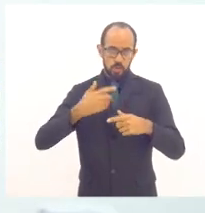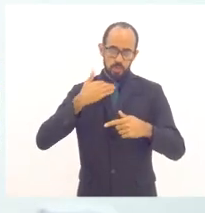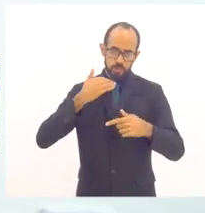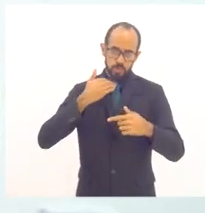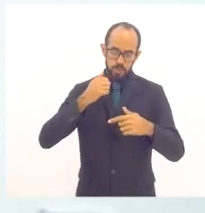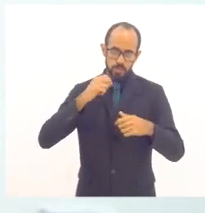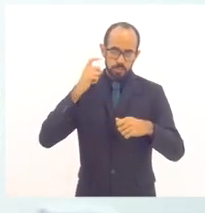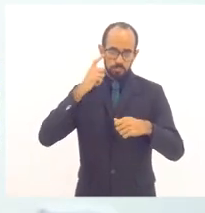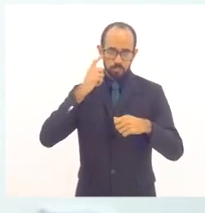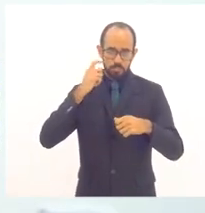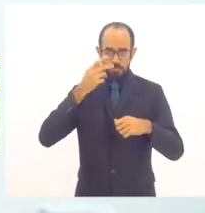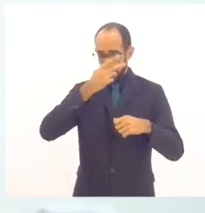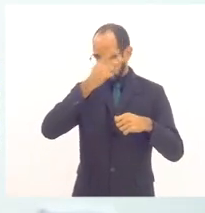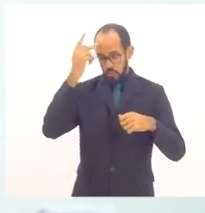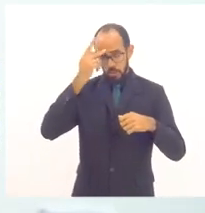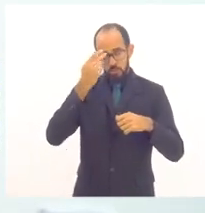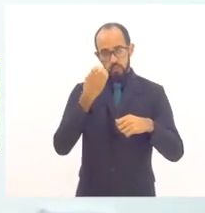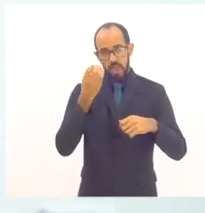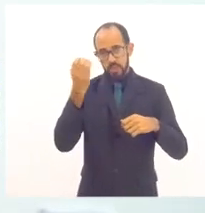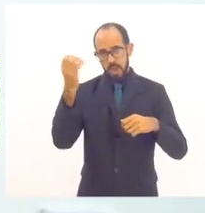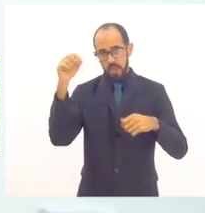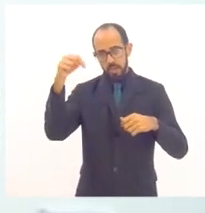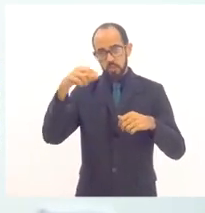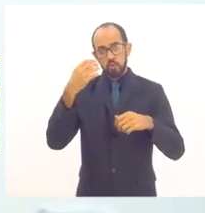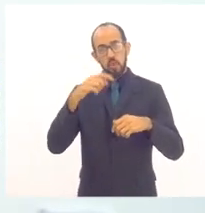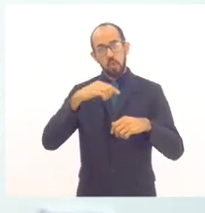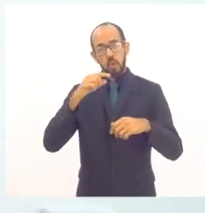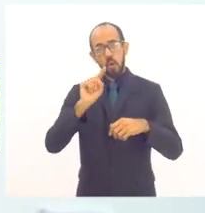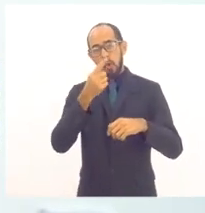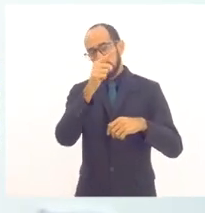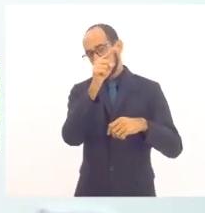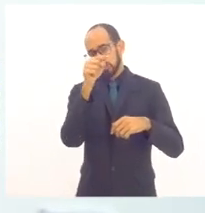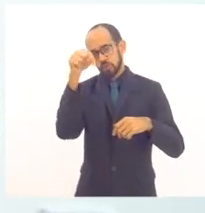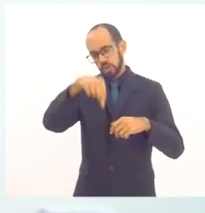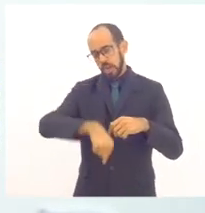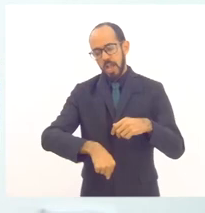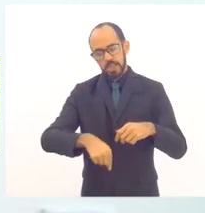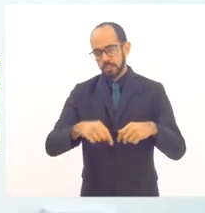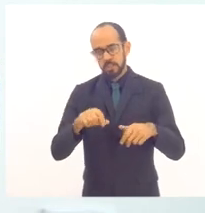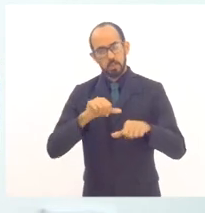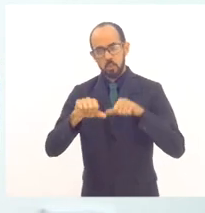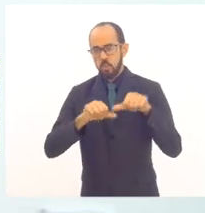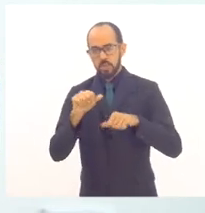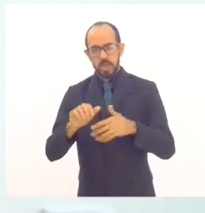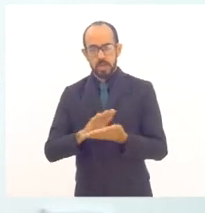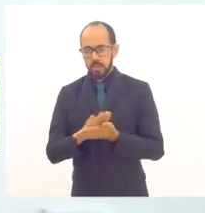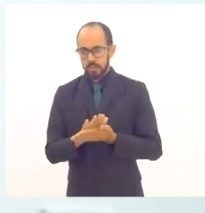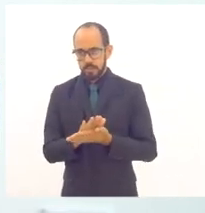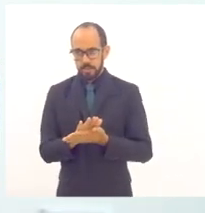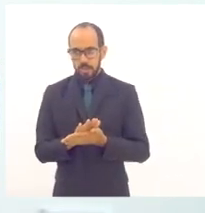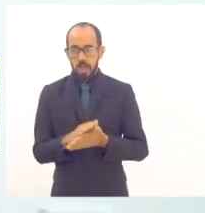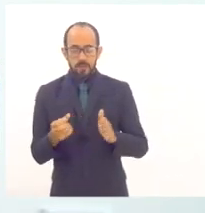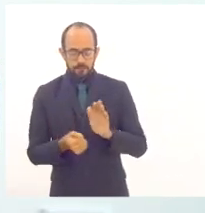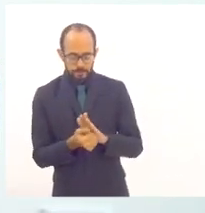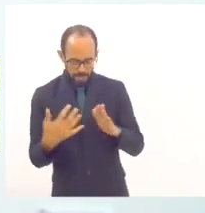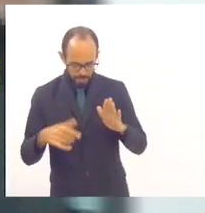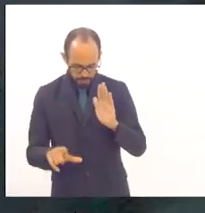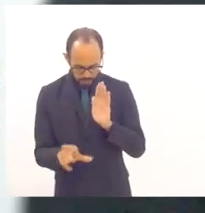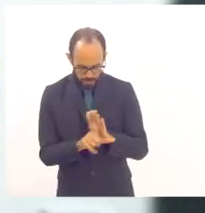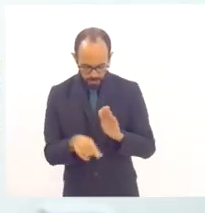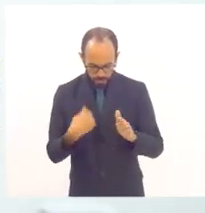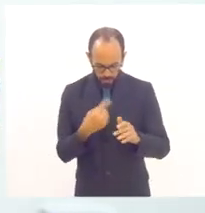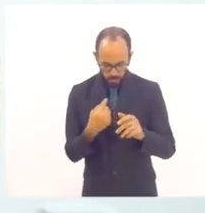longe, sentarem aqui, falarem e não mudar nada. Eu quero dizer para vocês que várias leis que a gente fez